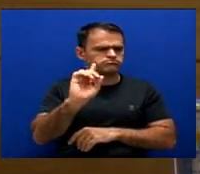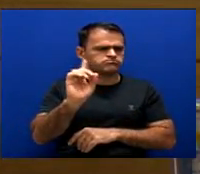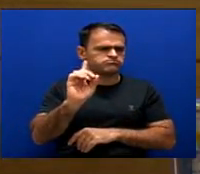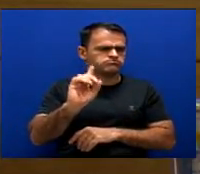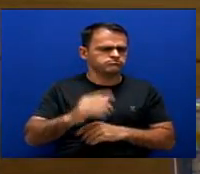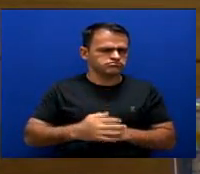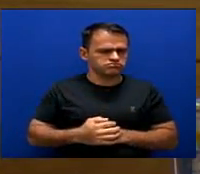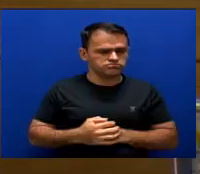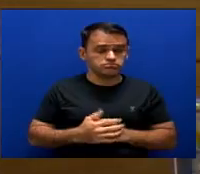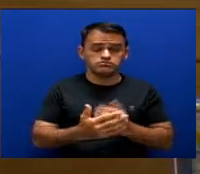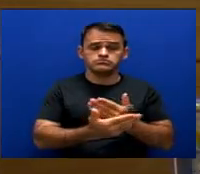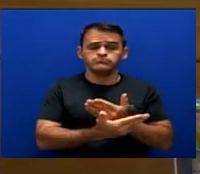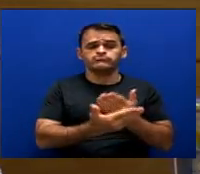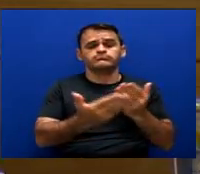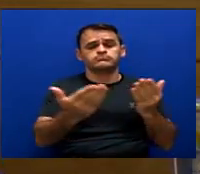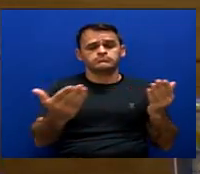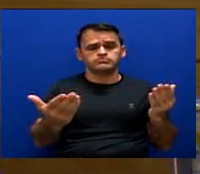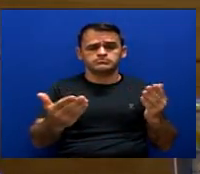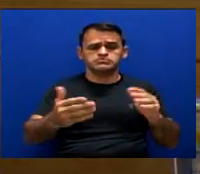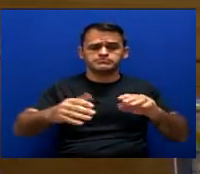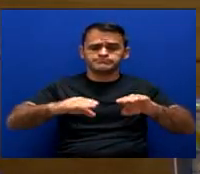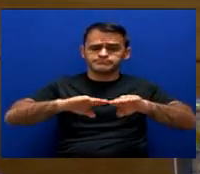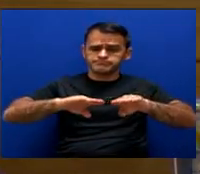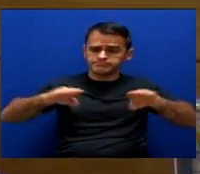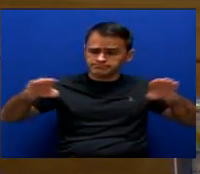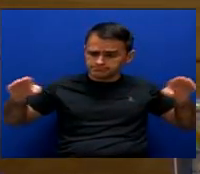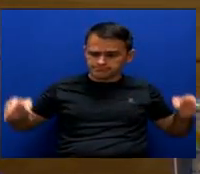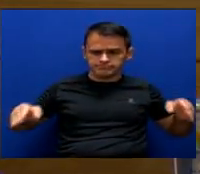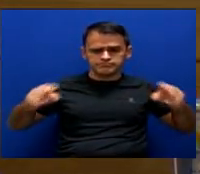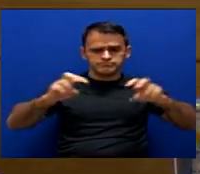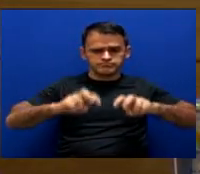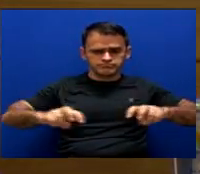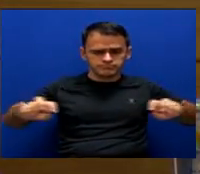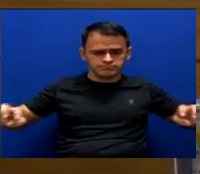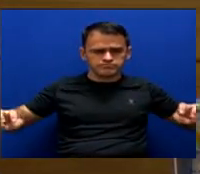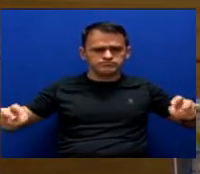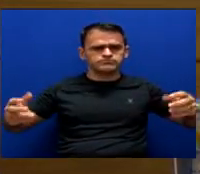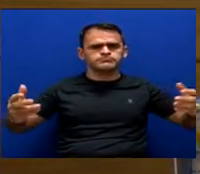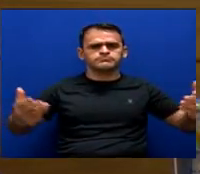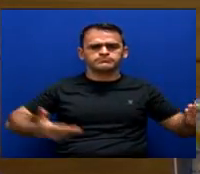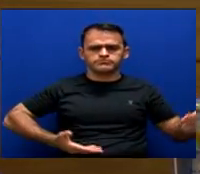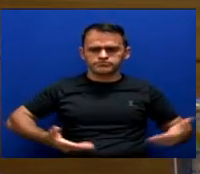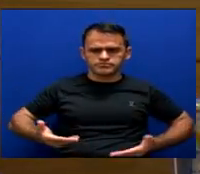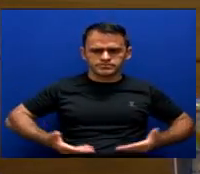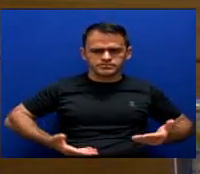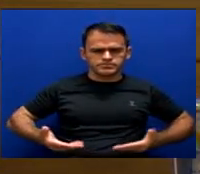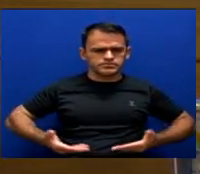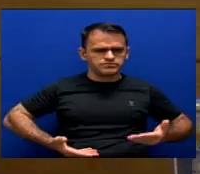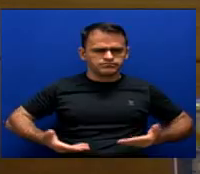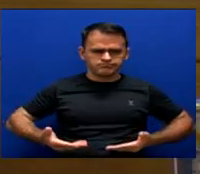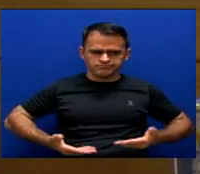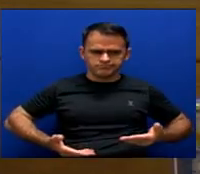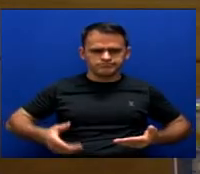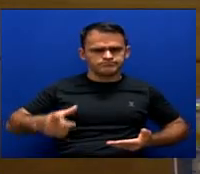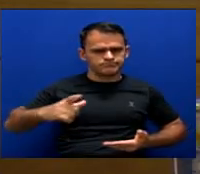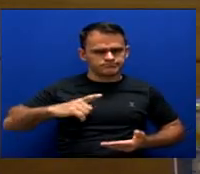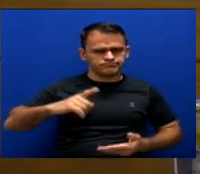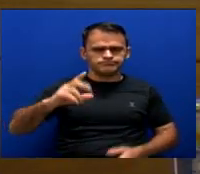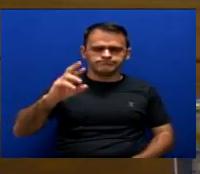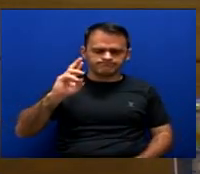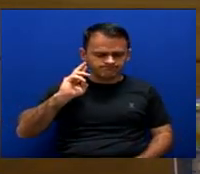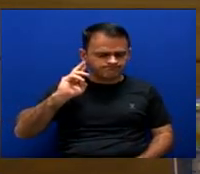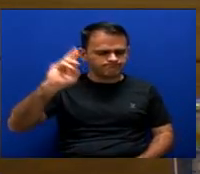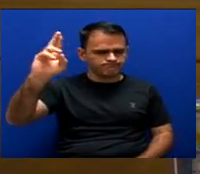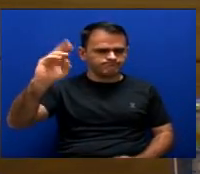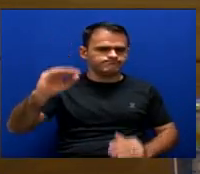vocês todos aqui da mesa inclusive os funcionários acho que tem uma grande responsabilidade porque esse